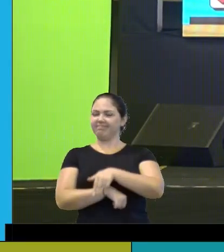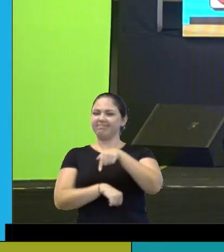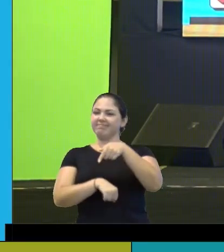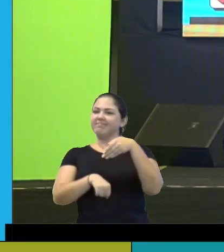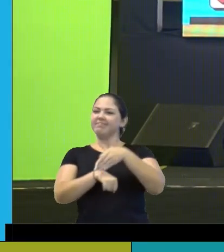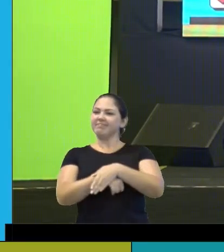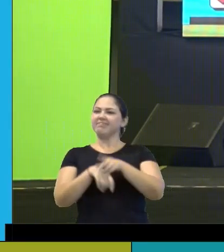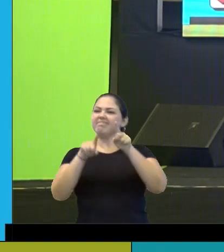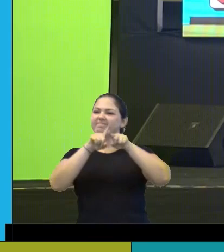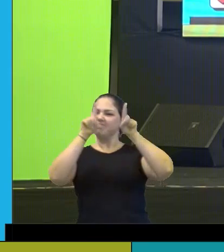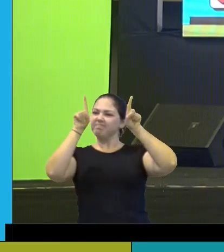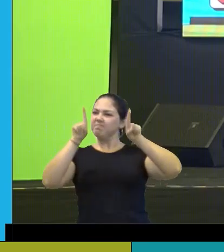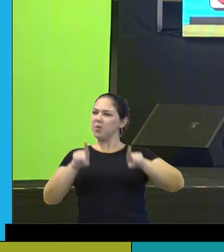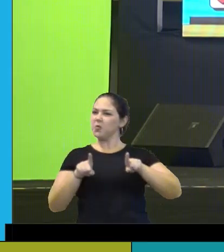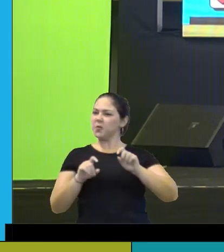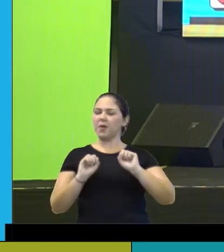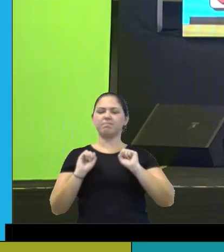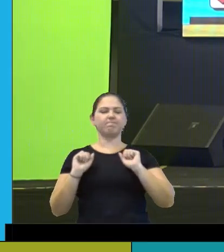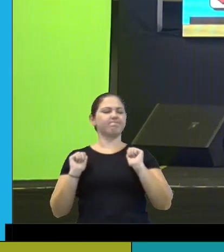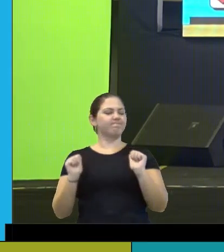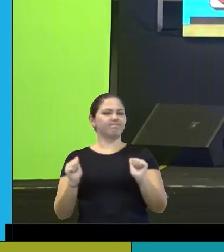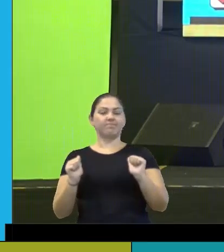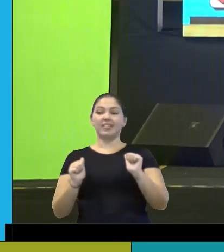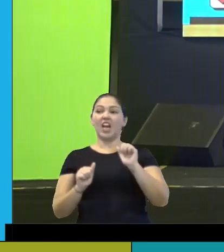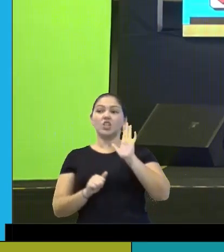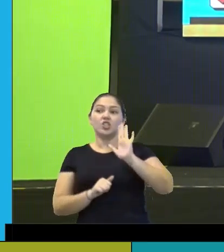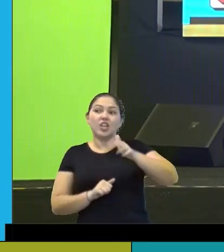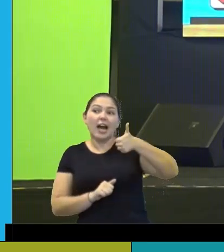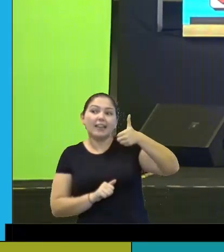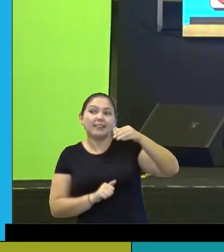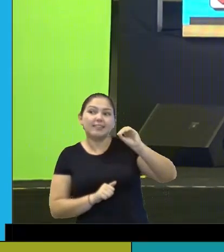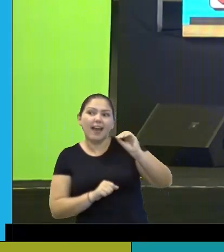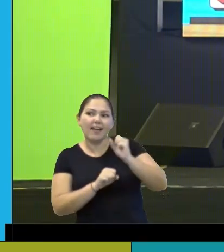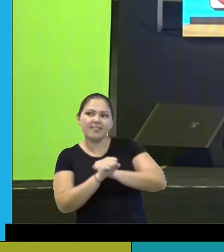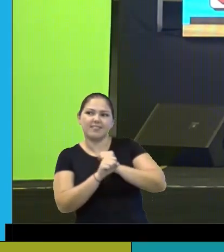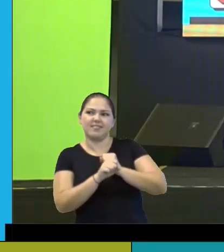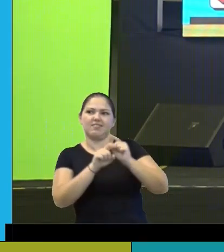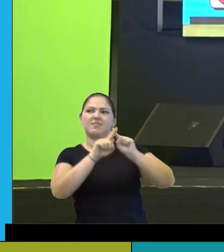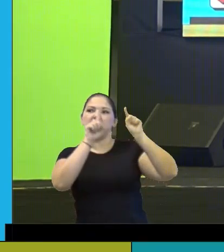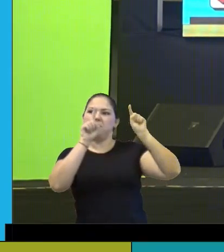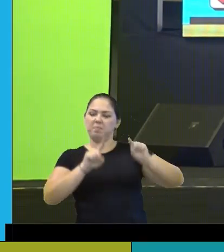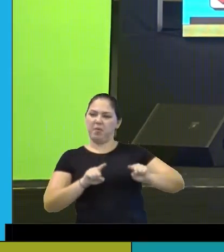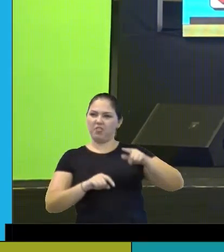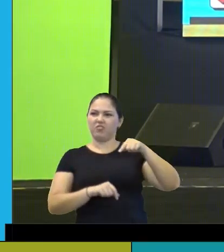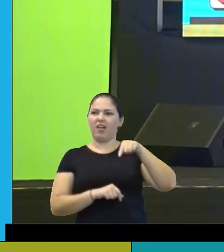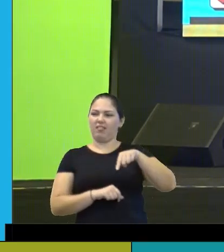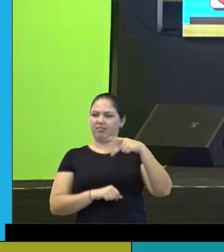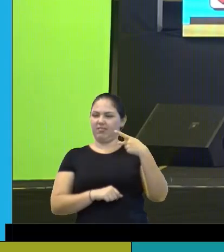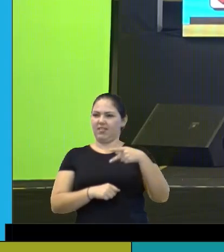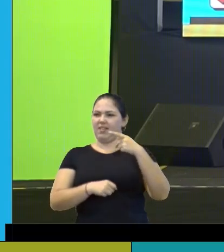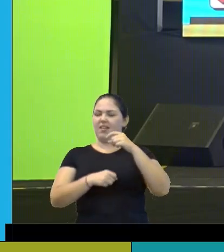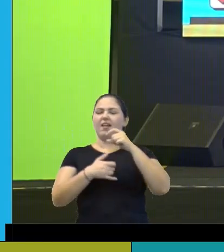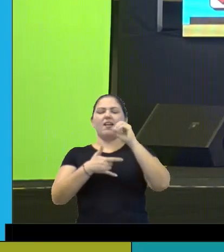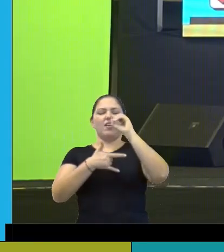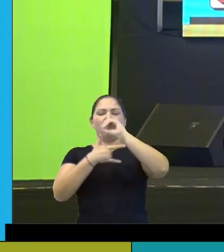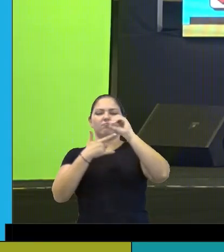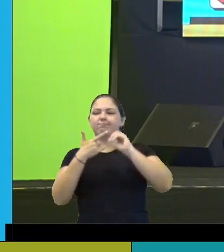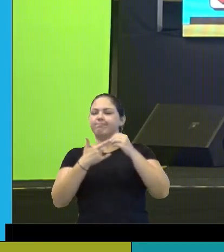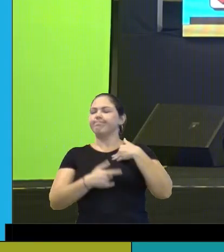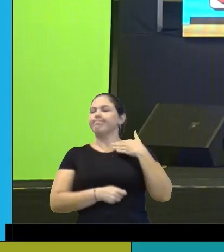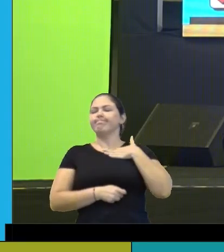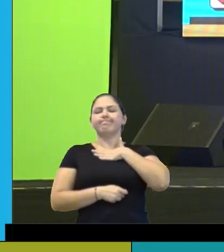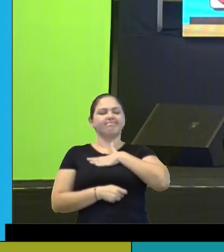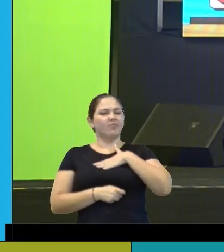desse projeto que completa 10 anos de existência, um projeto pelo qual eu tenho muito carinho,